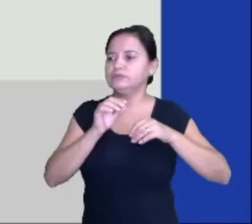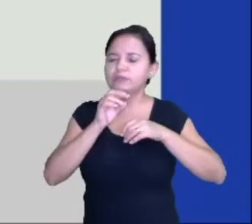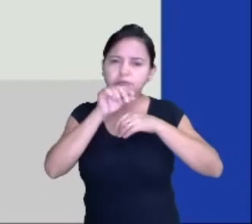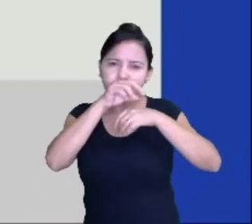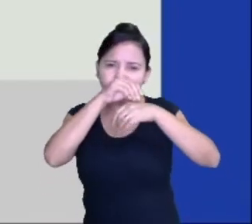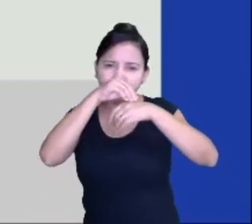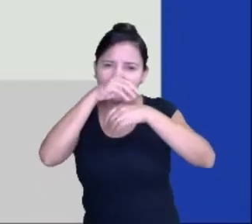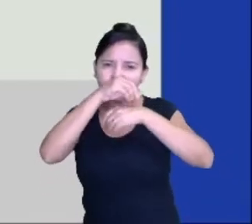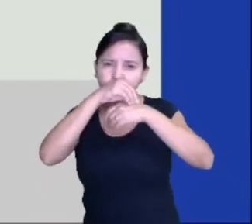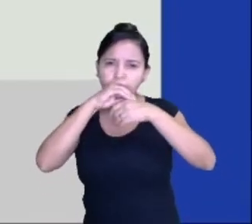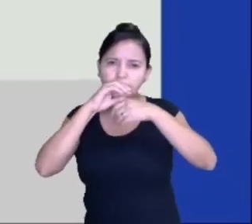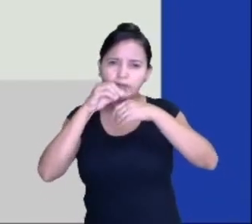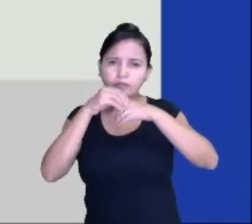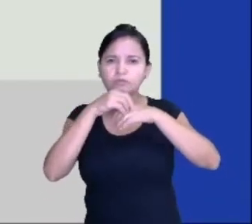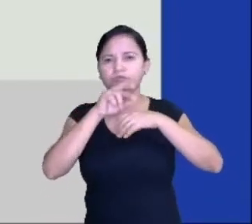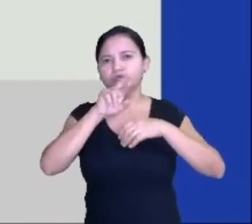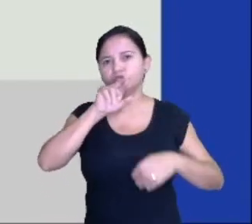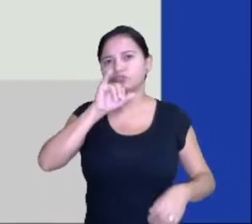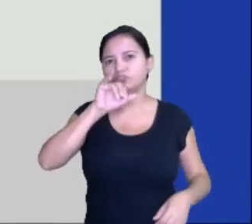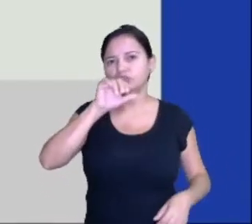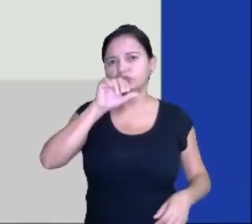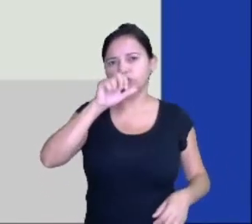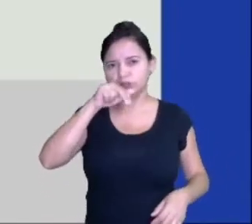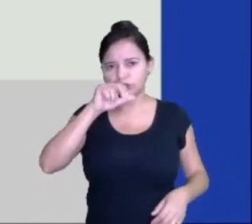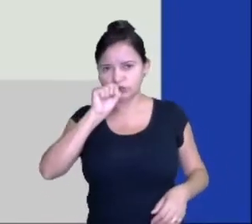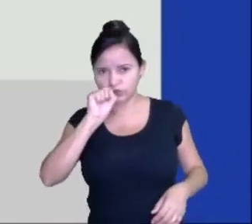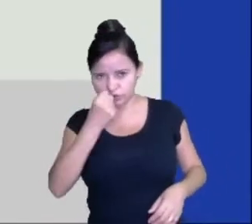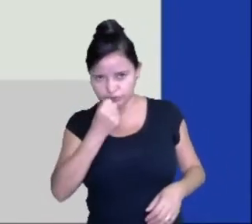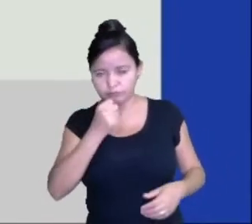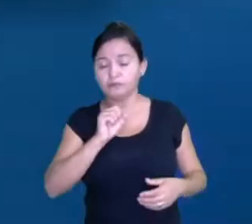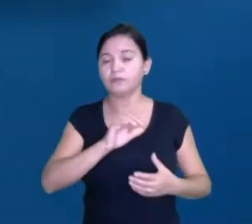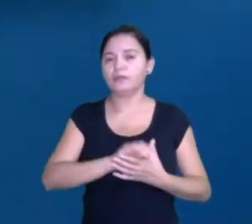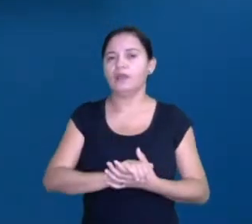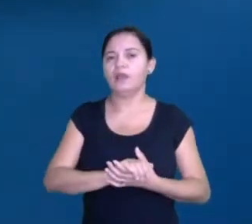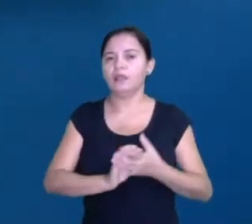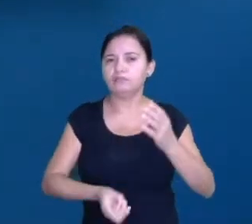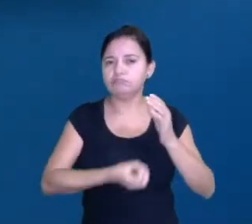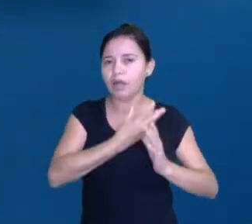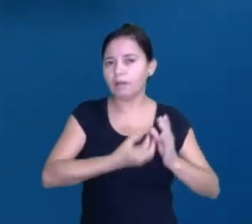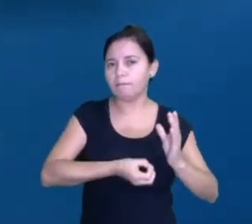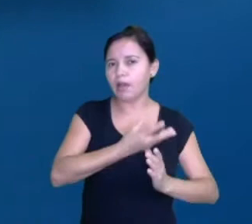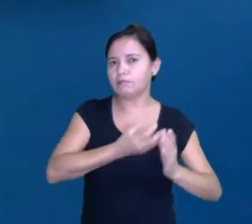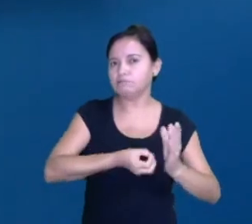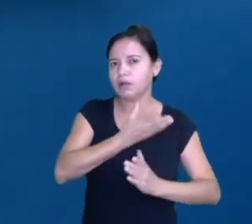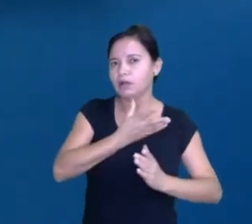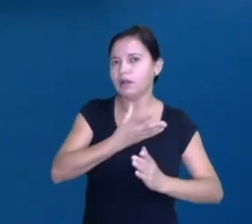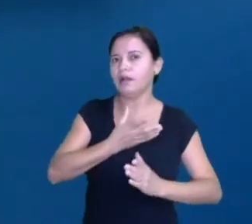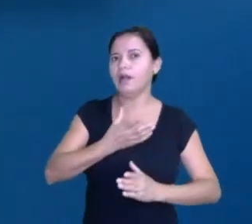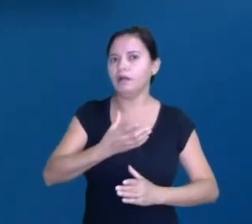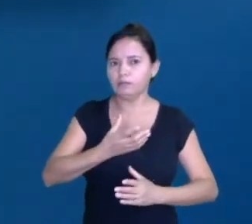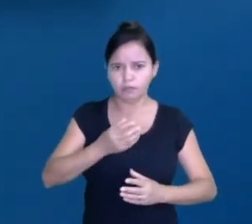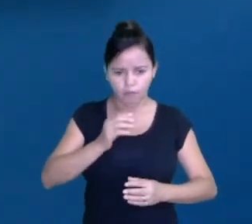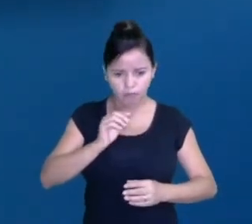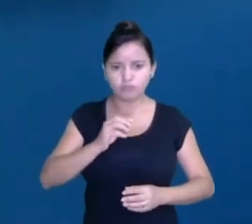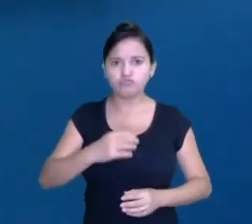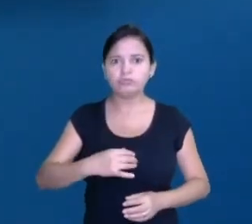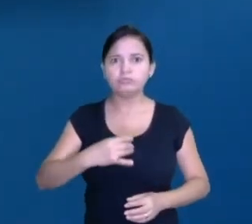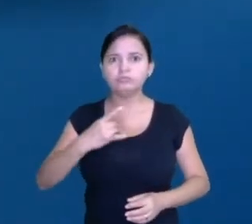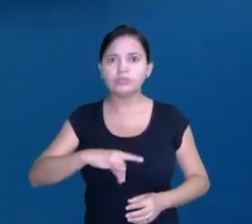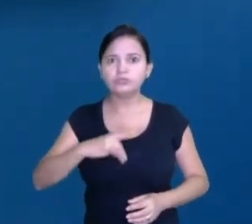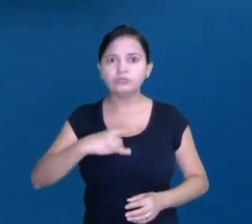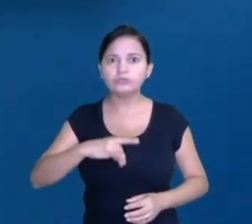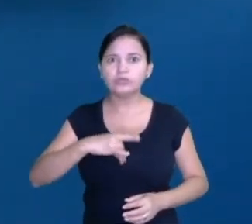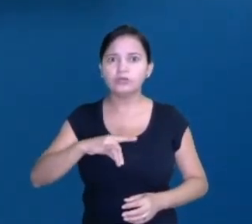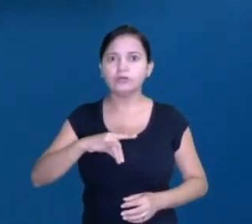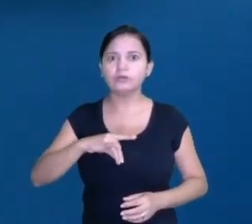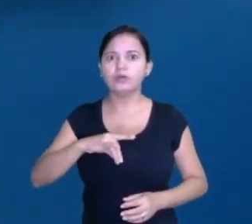têm, de uma forma aqui apenas didática, tá? E ele produz justamente a testosterona, tanto para o